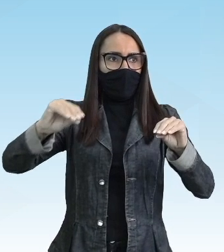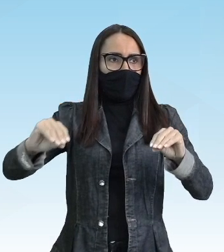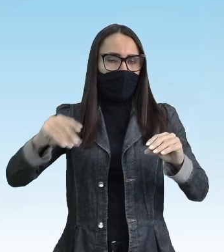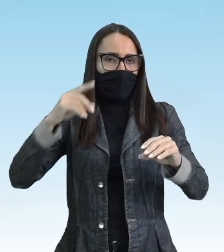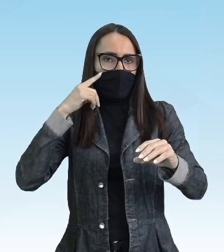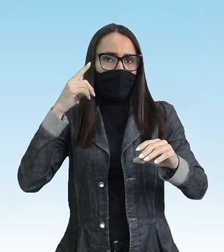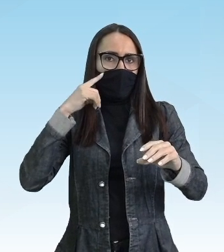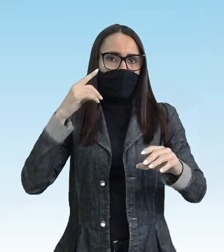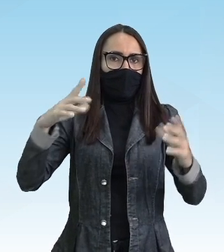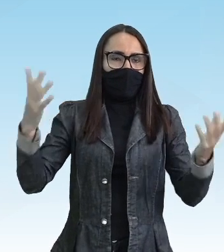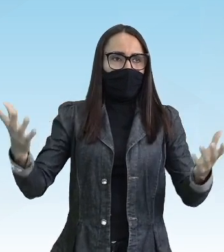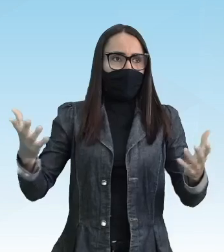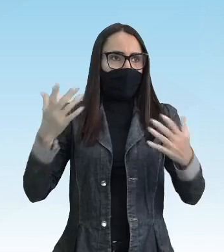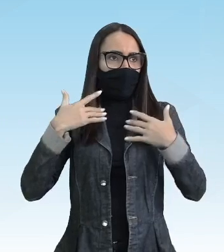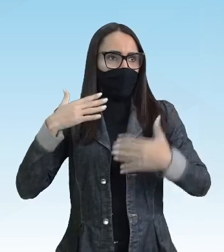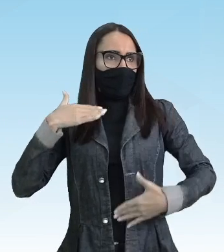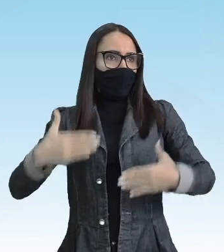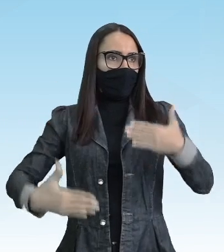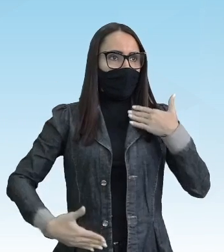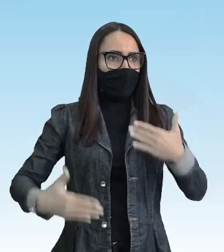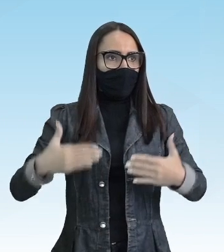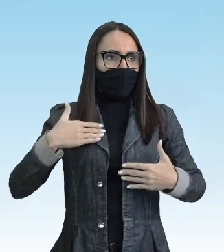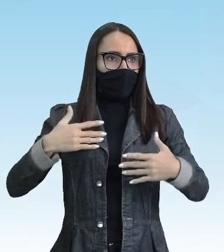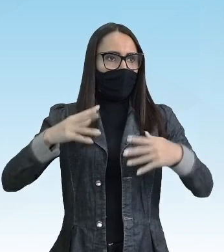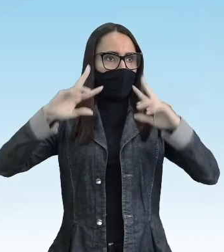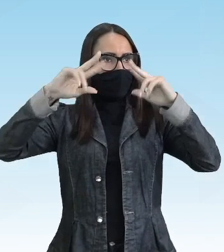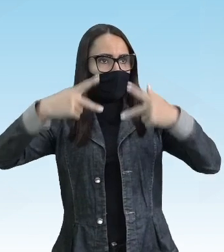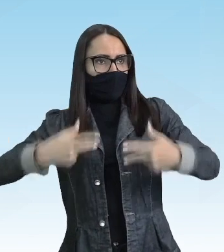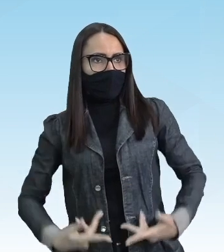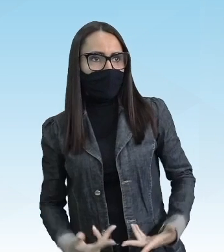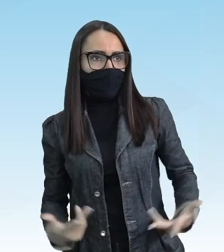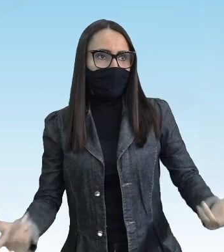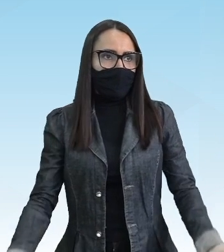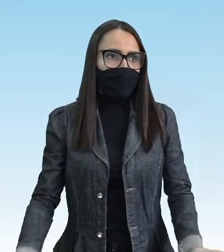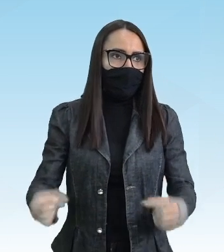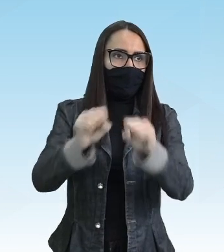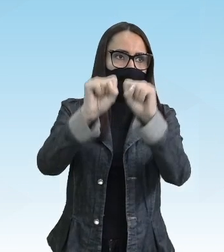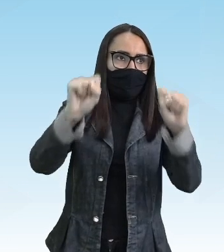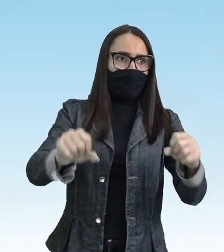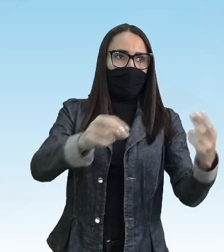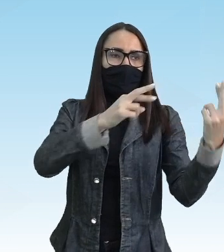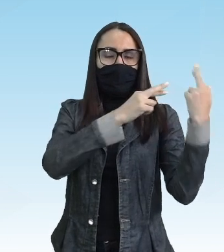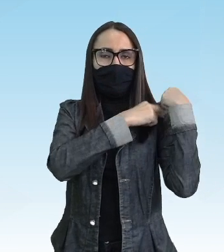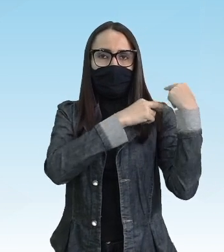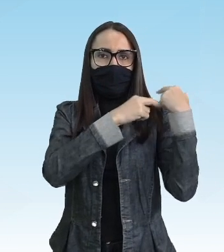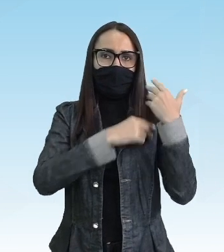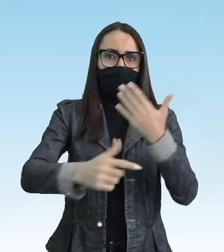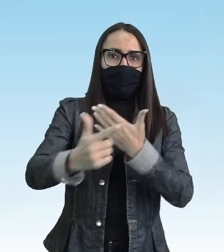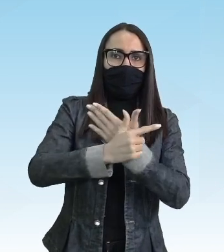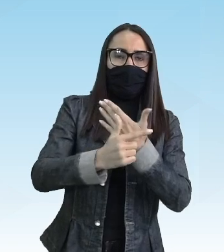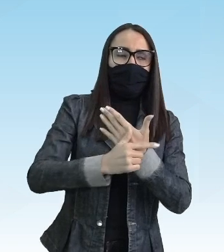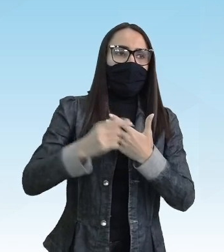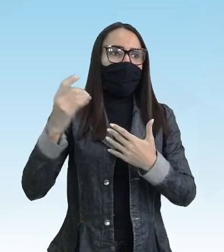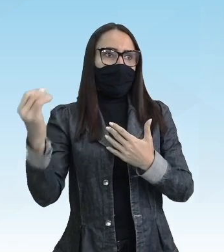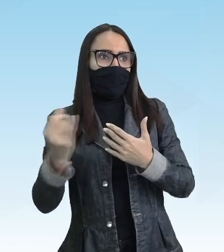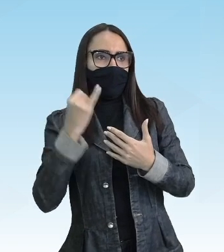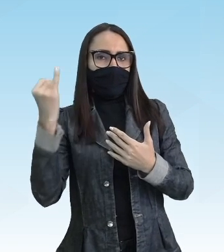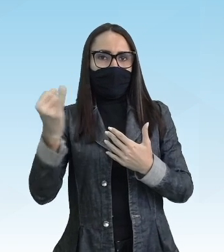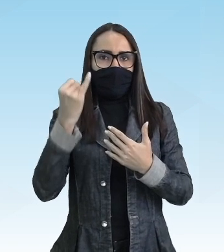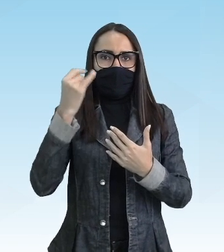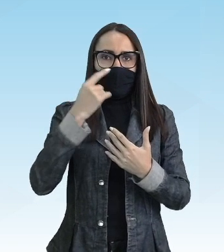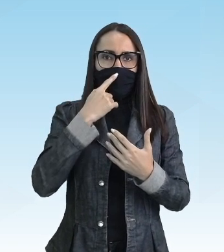o esqueleto. Esse sistema, ele é responsável por funções importantes,